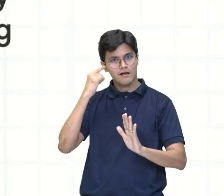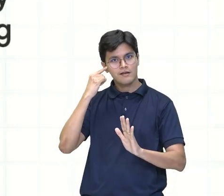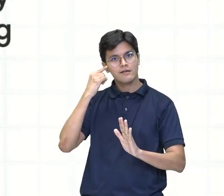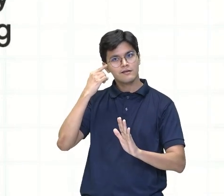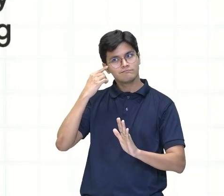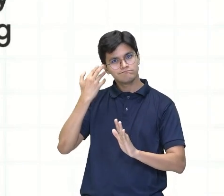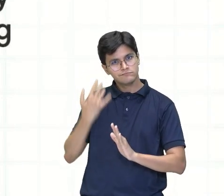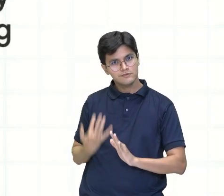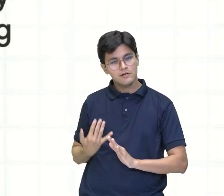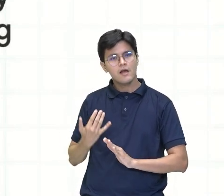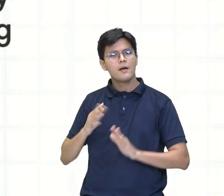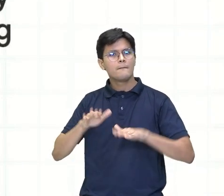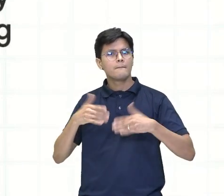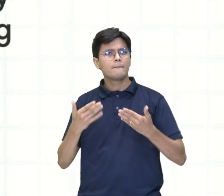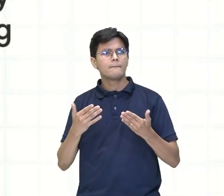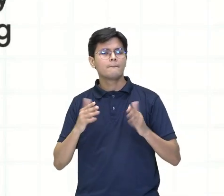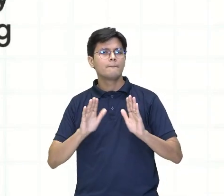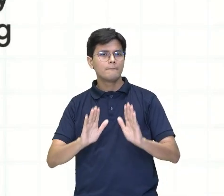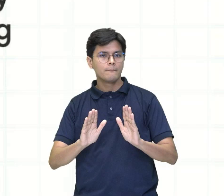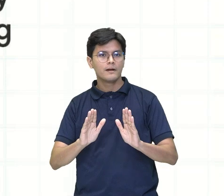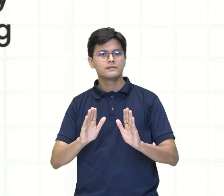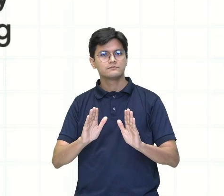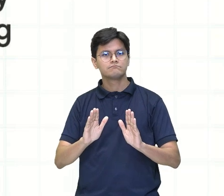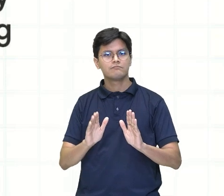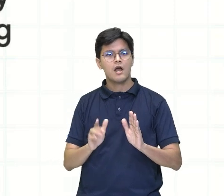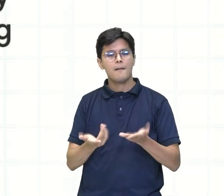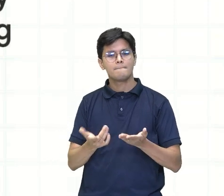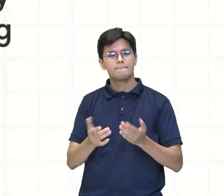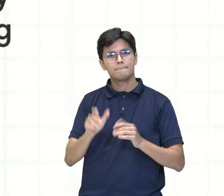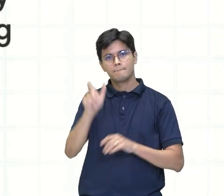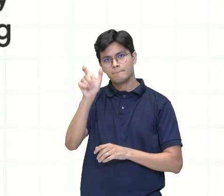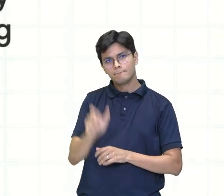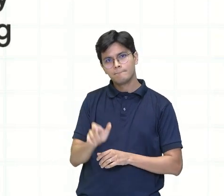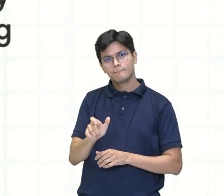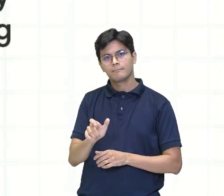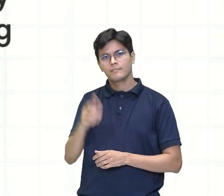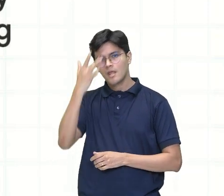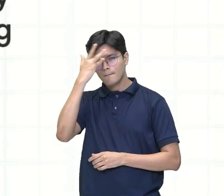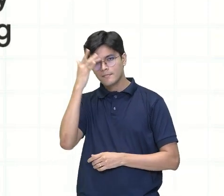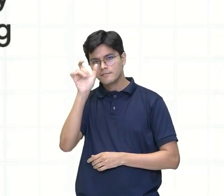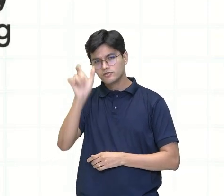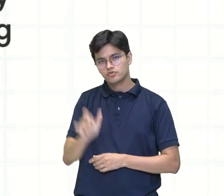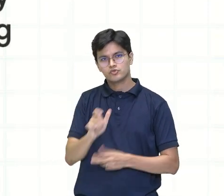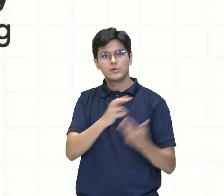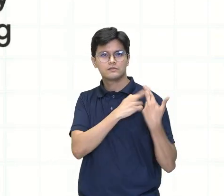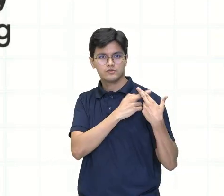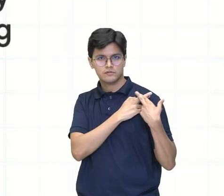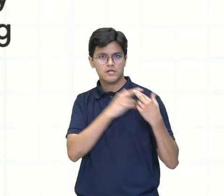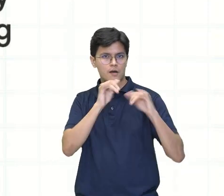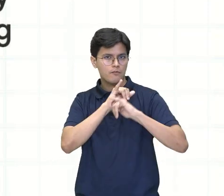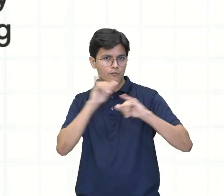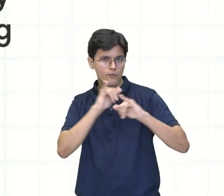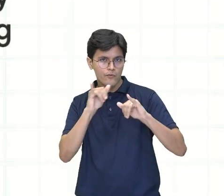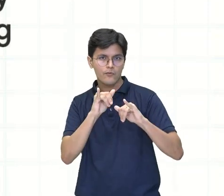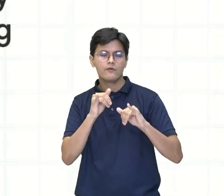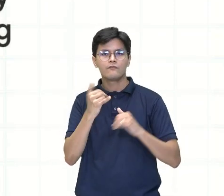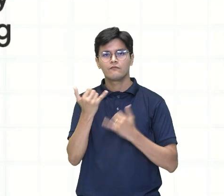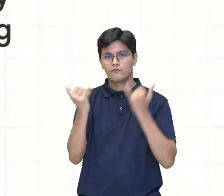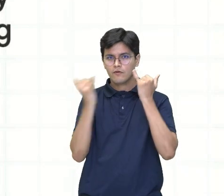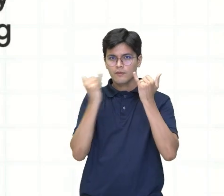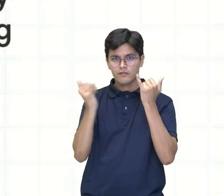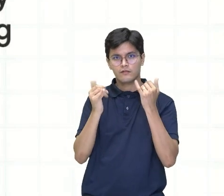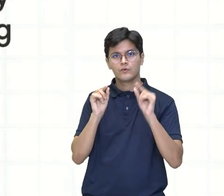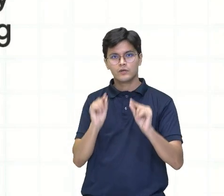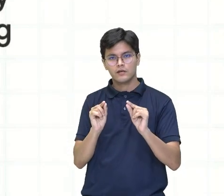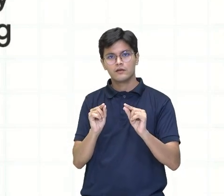falou isso? Mike Leon, que ele é o responsável pelo rescue, pelo salvamento,